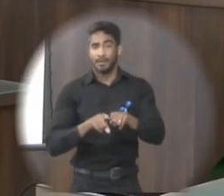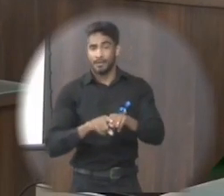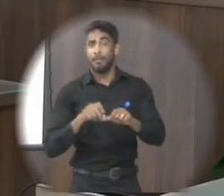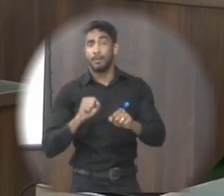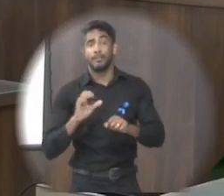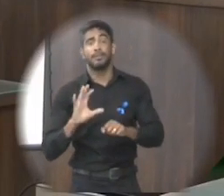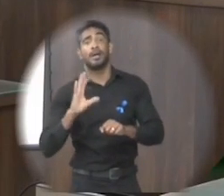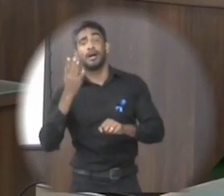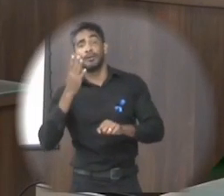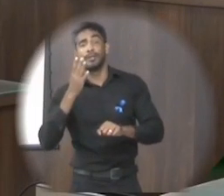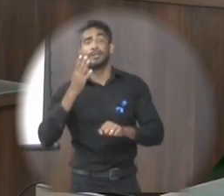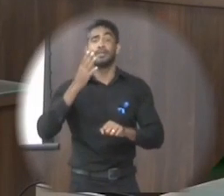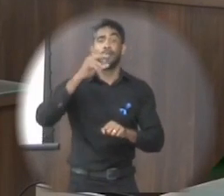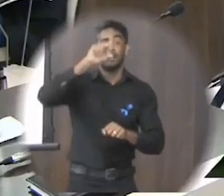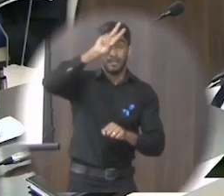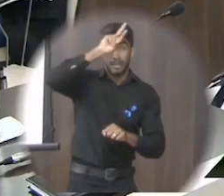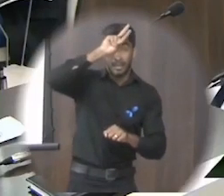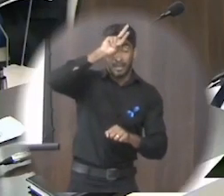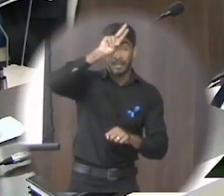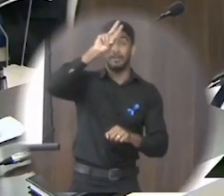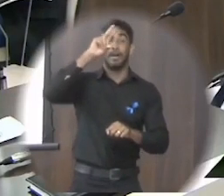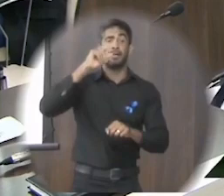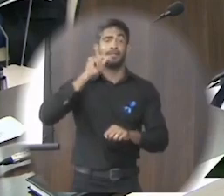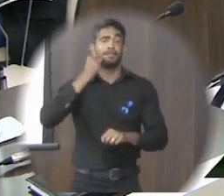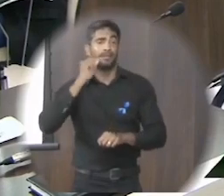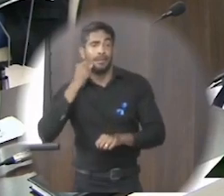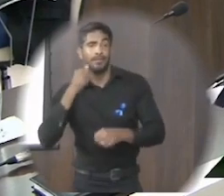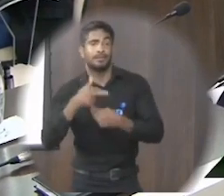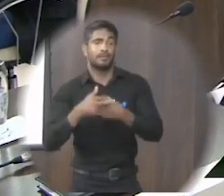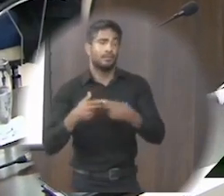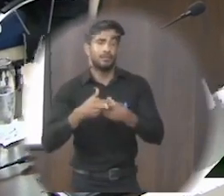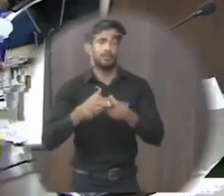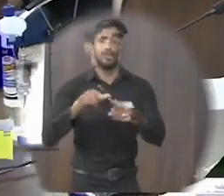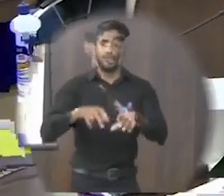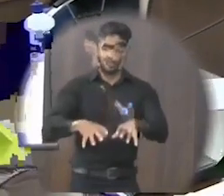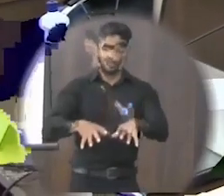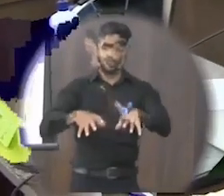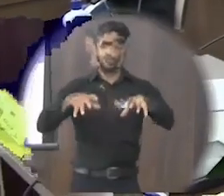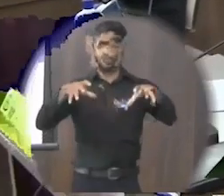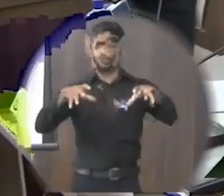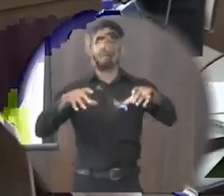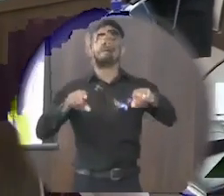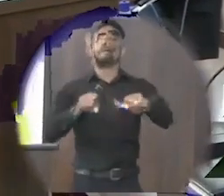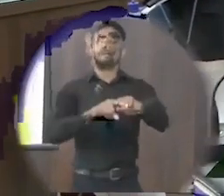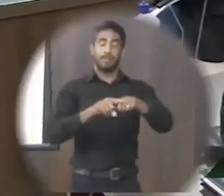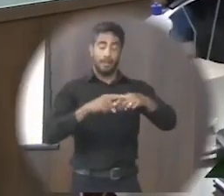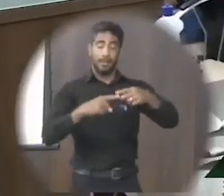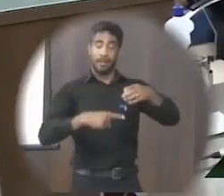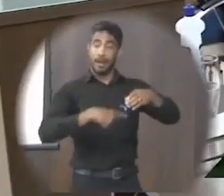e ratos. Nessa época de chuva, devido ao entulho acumulado, latas e pneus,